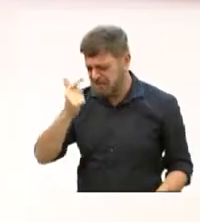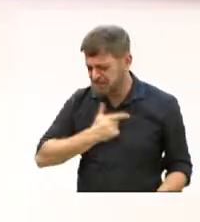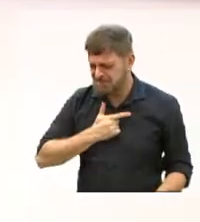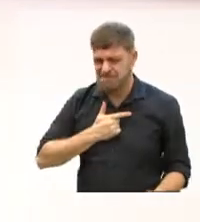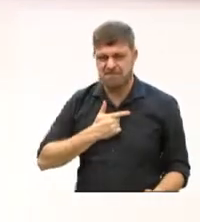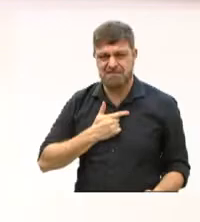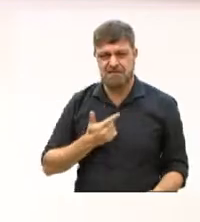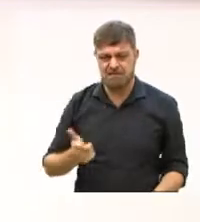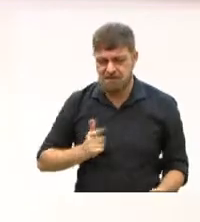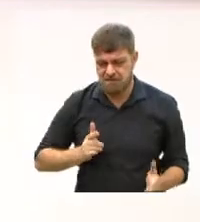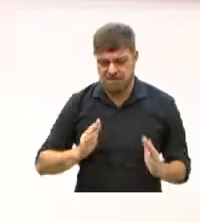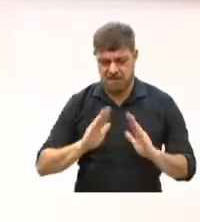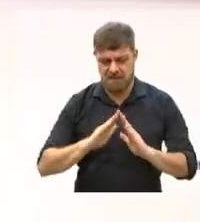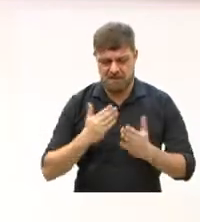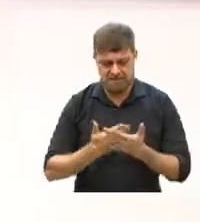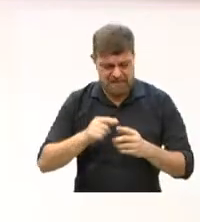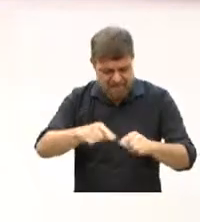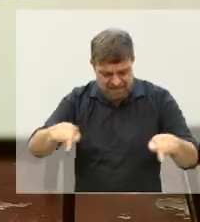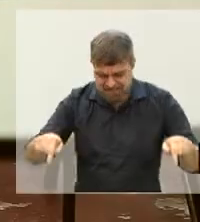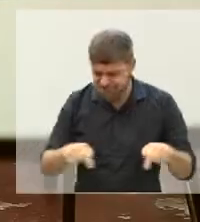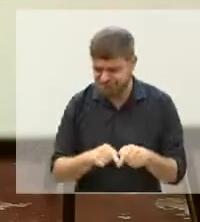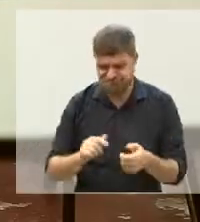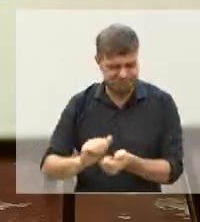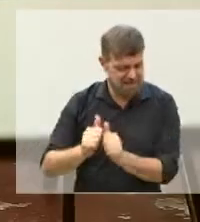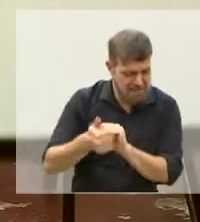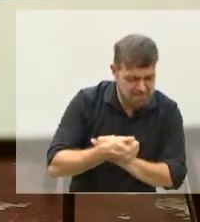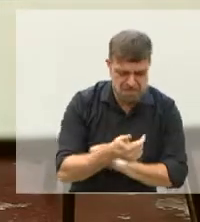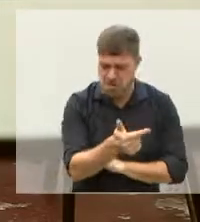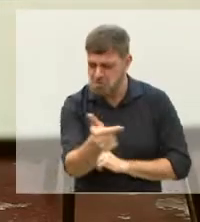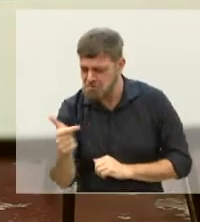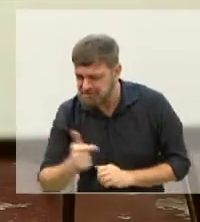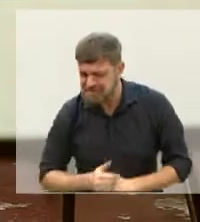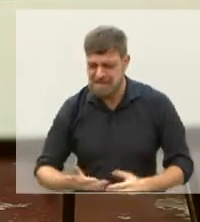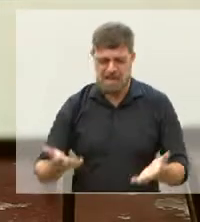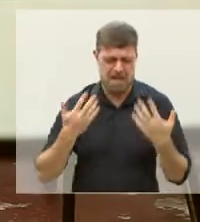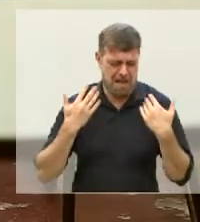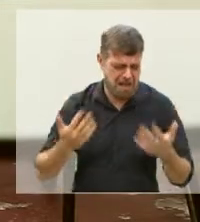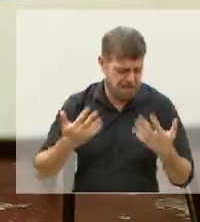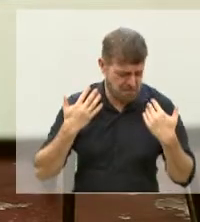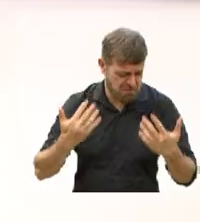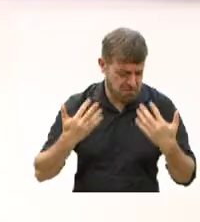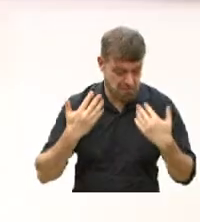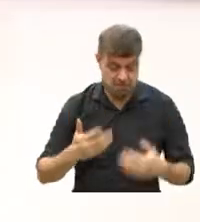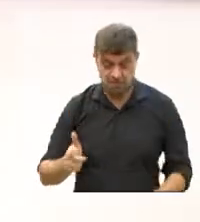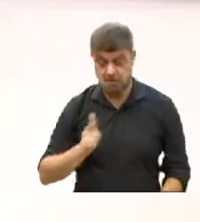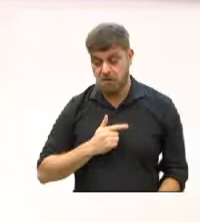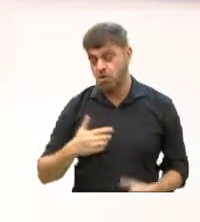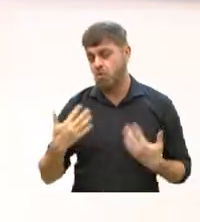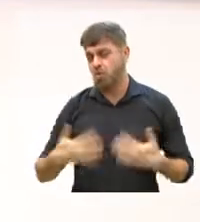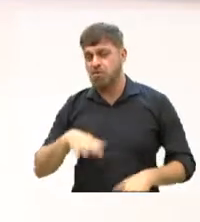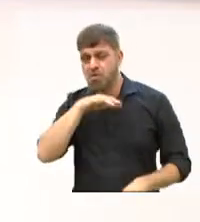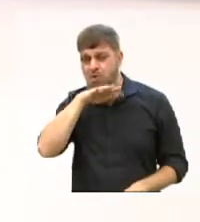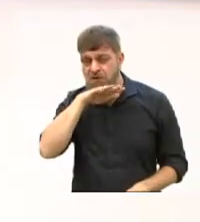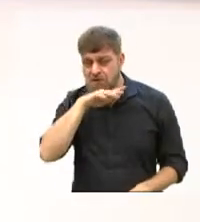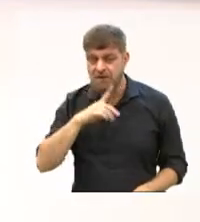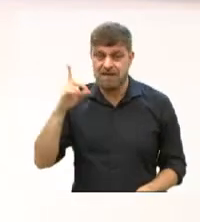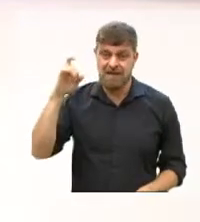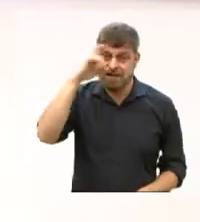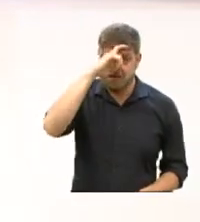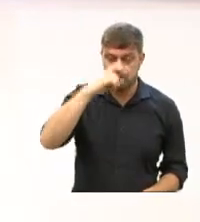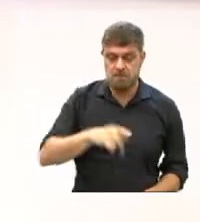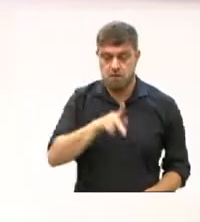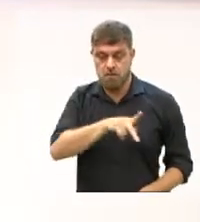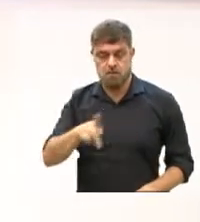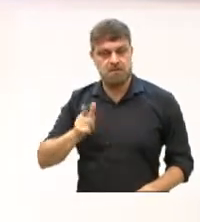né? Quer dizer, salas de aula que são inadequadas, né? Em termos térmicos, né? Condição, então, né? Isso vai tornando bastante difícil, por mais